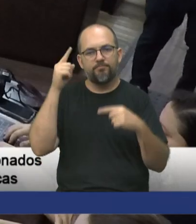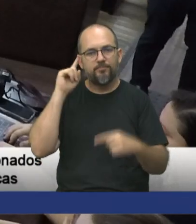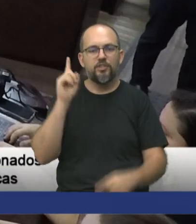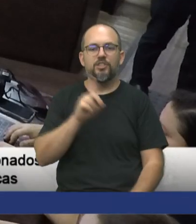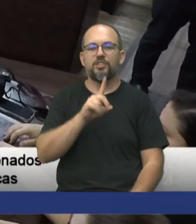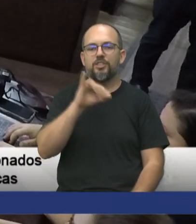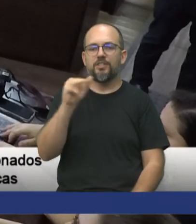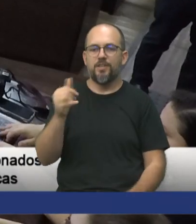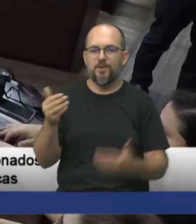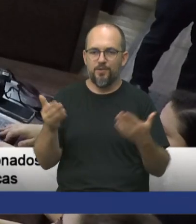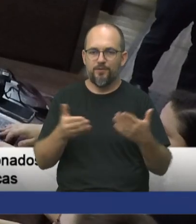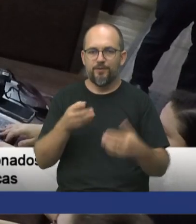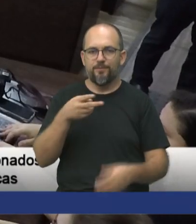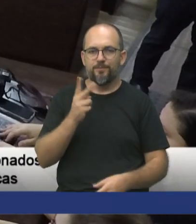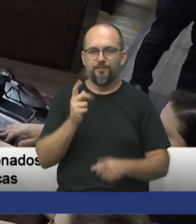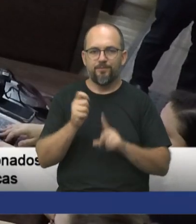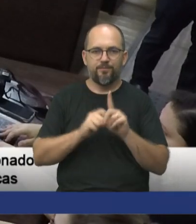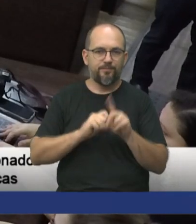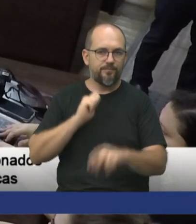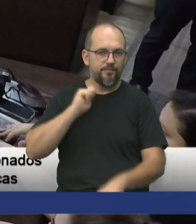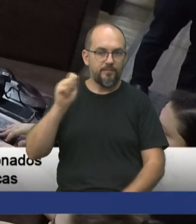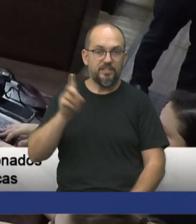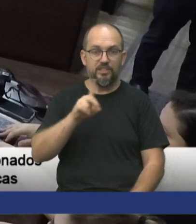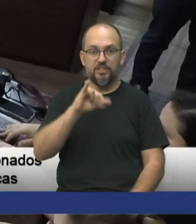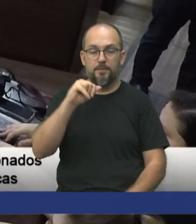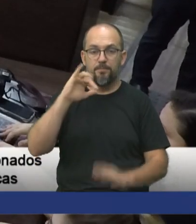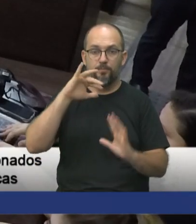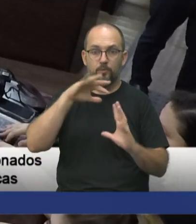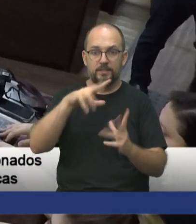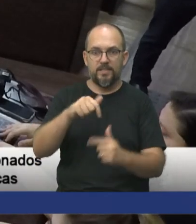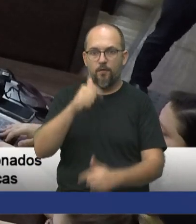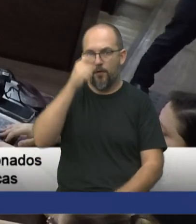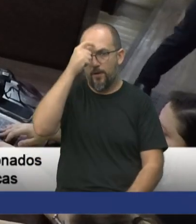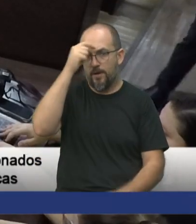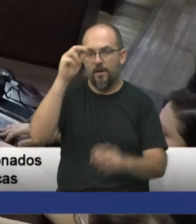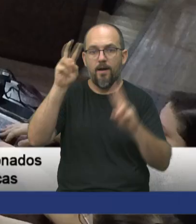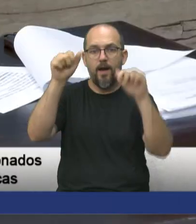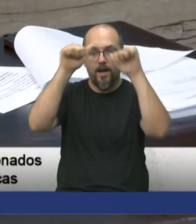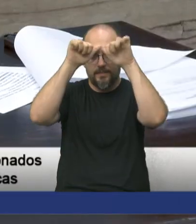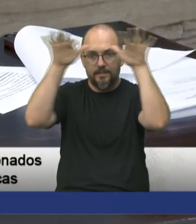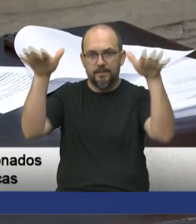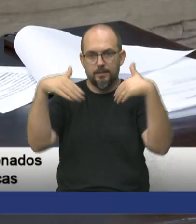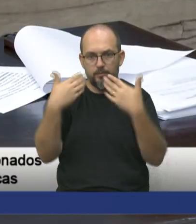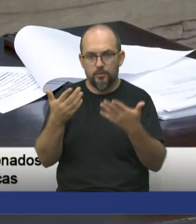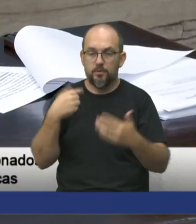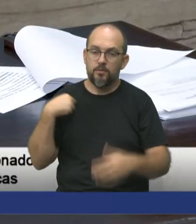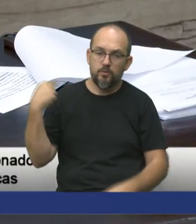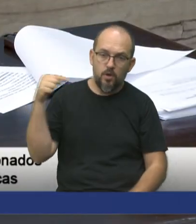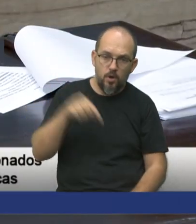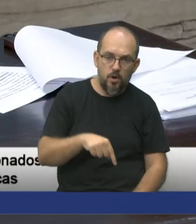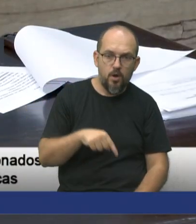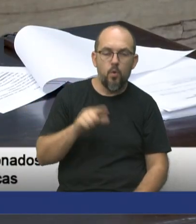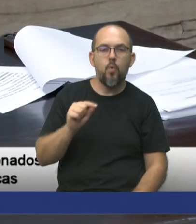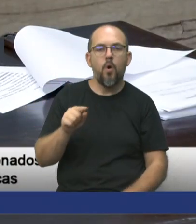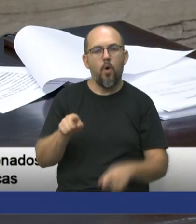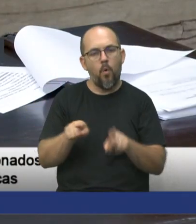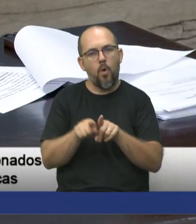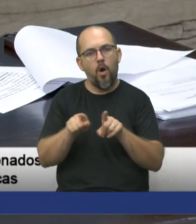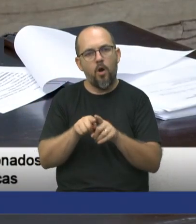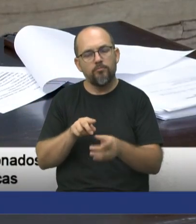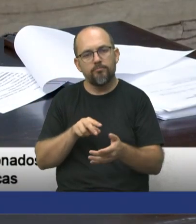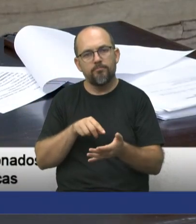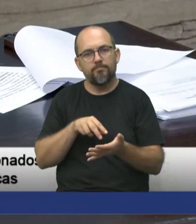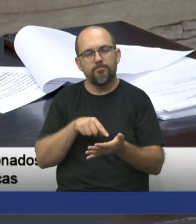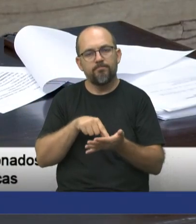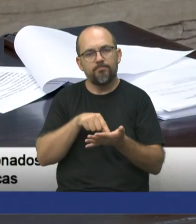hoje, dia 2 de abril, Dia Mundial da Conscientização do Autismo. Nós estamos aqui para reforçar o nosso compromisso